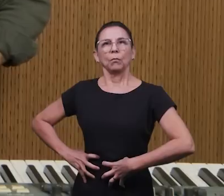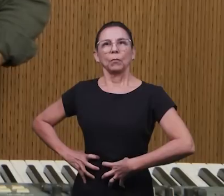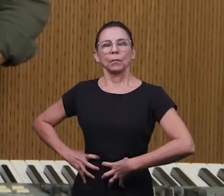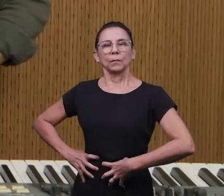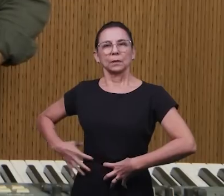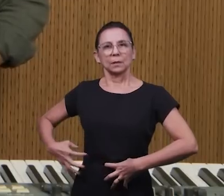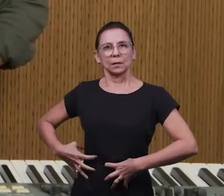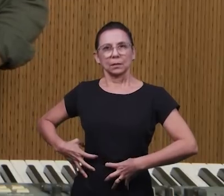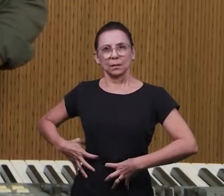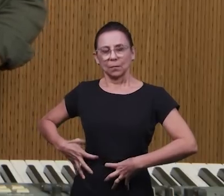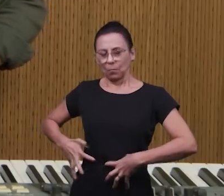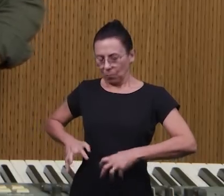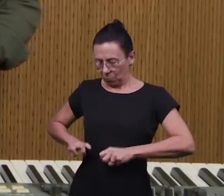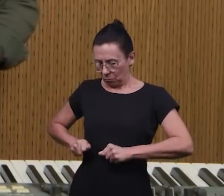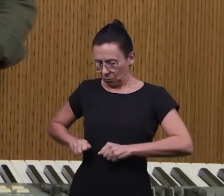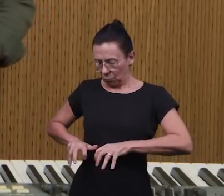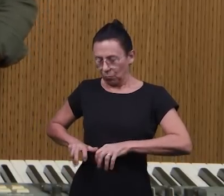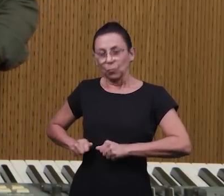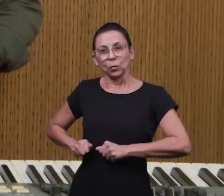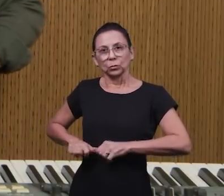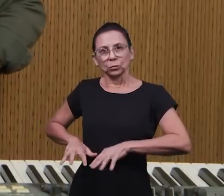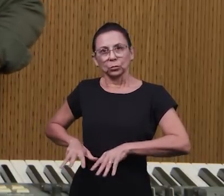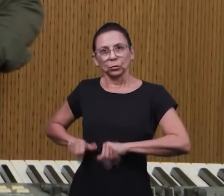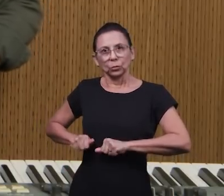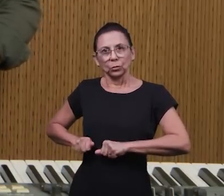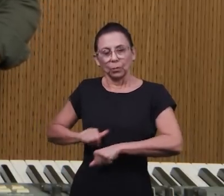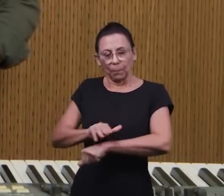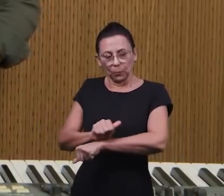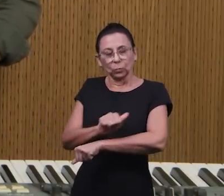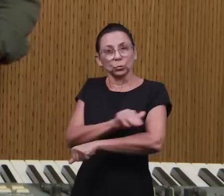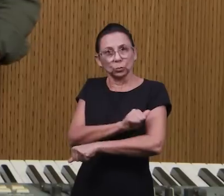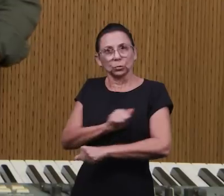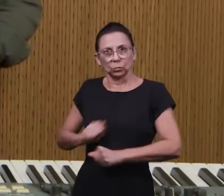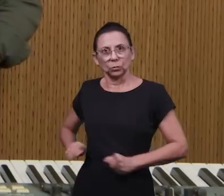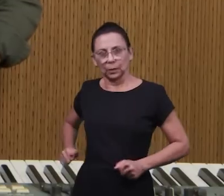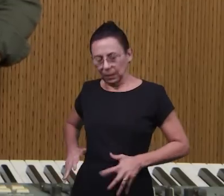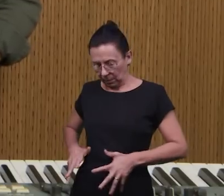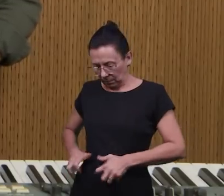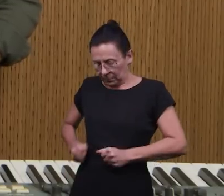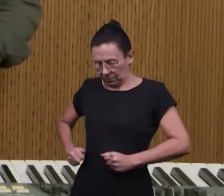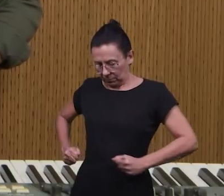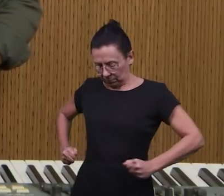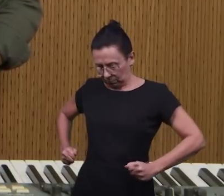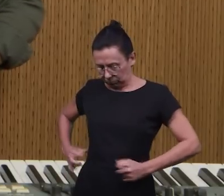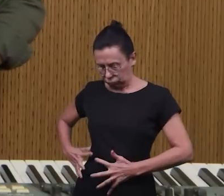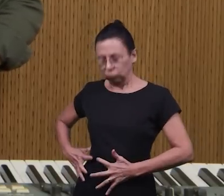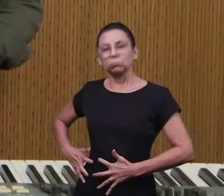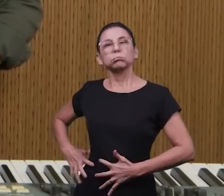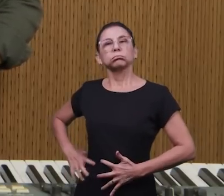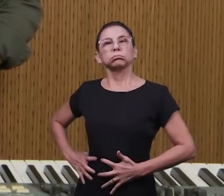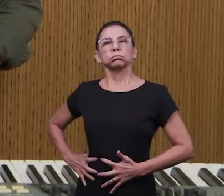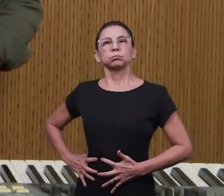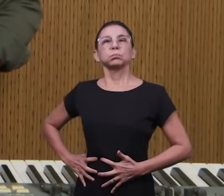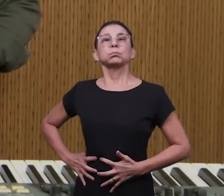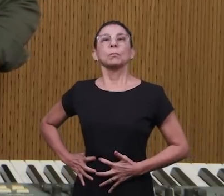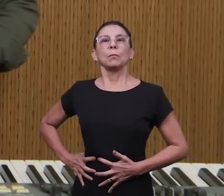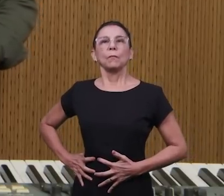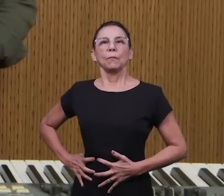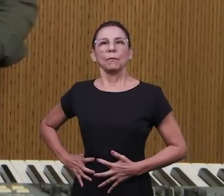essa musculatura de respiração e deixa ela ali ativa, deixa ela acionada para que a sua voz